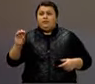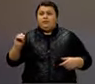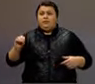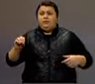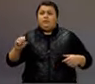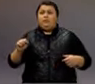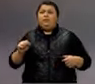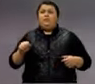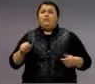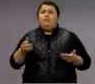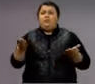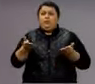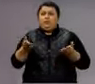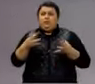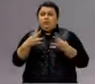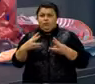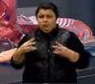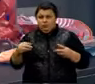mais homogêneo.